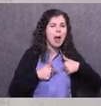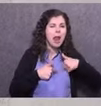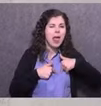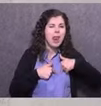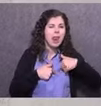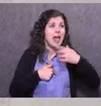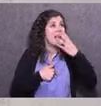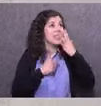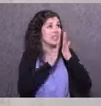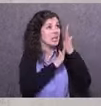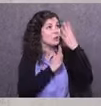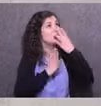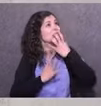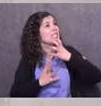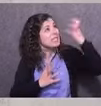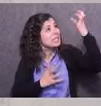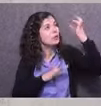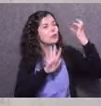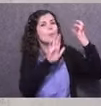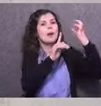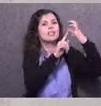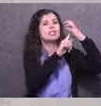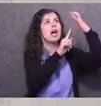coração,